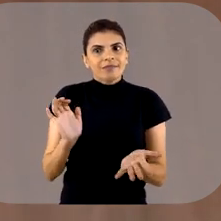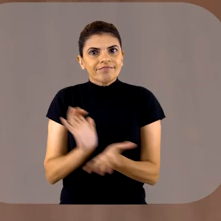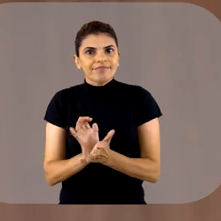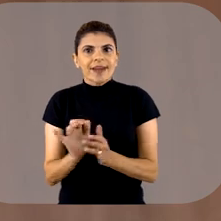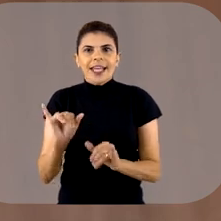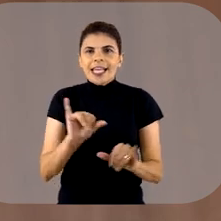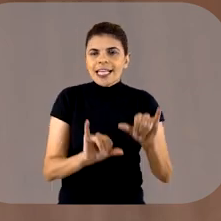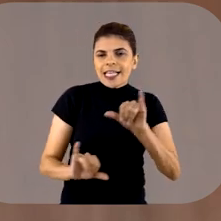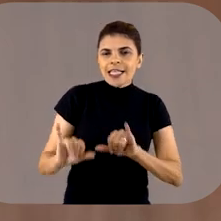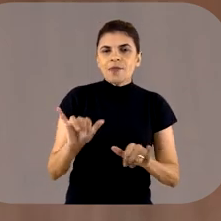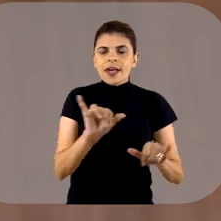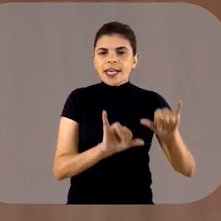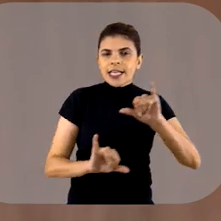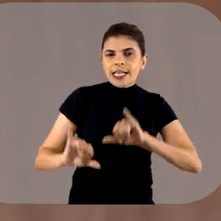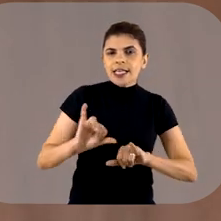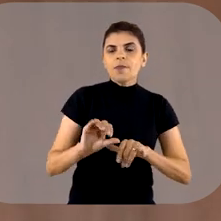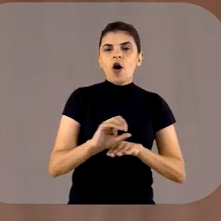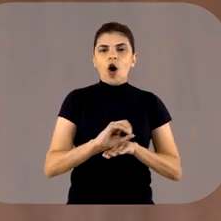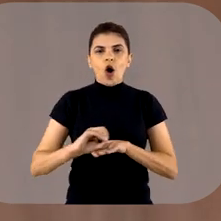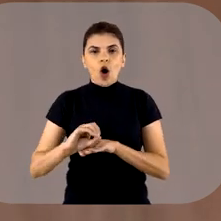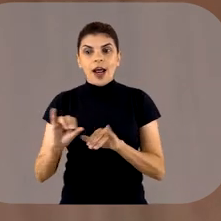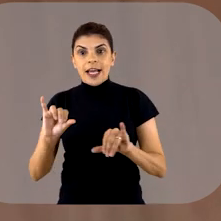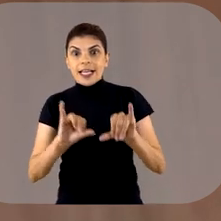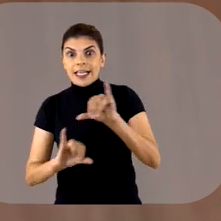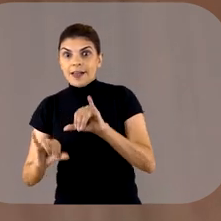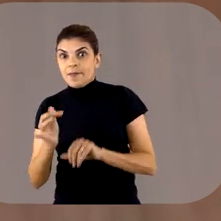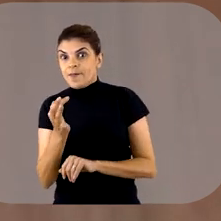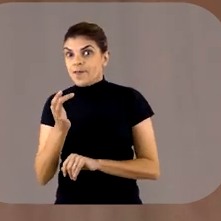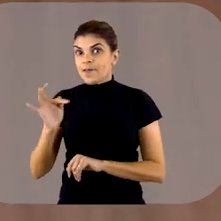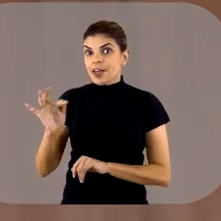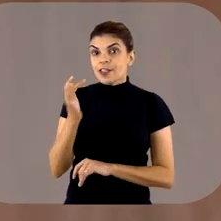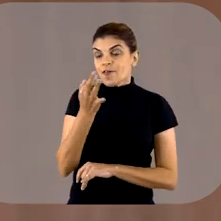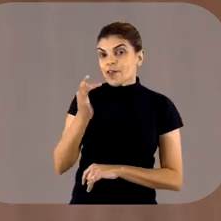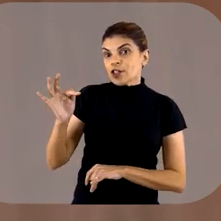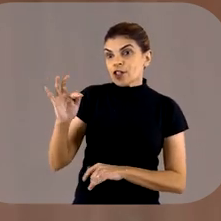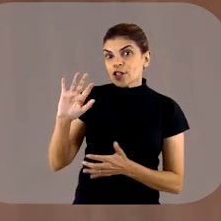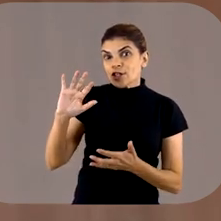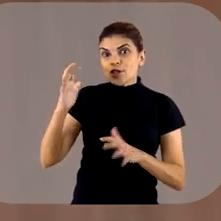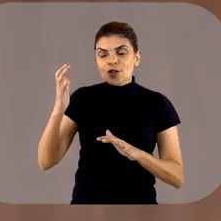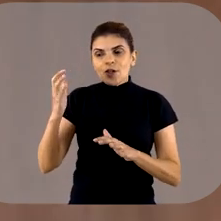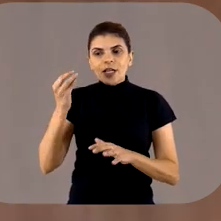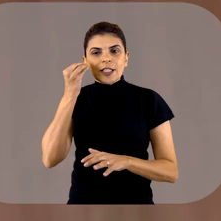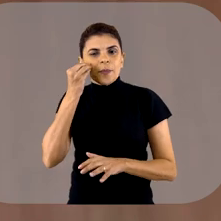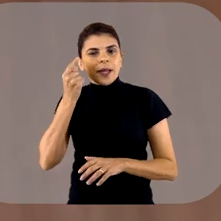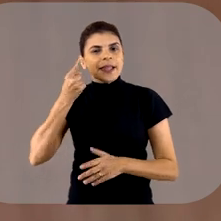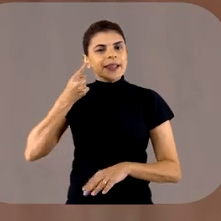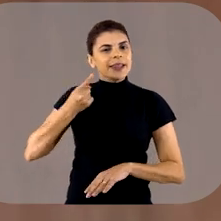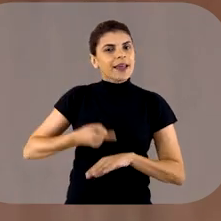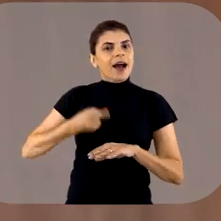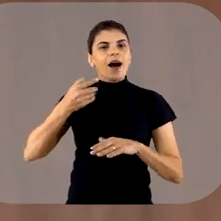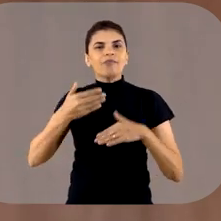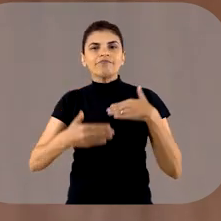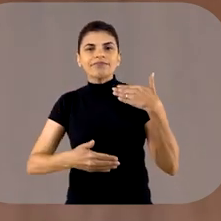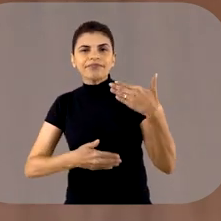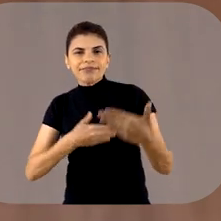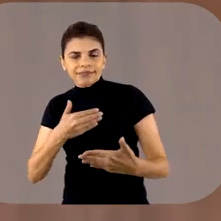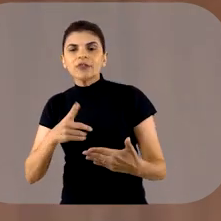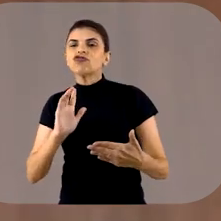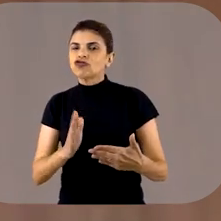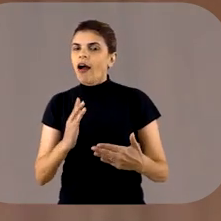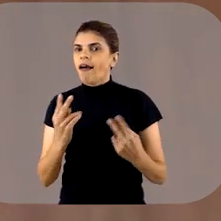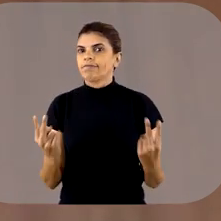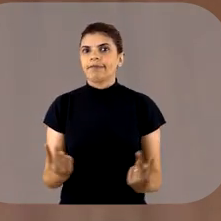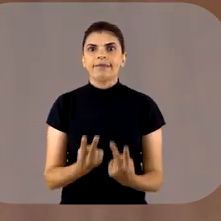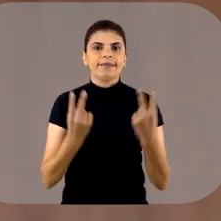de caráter químico a química orgânica a física a fisiologia então a fisiologia experimental a a a a a patologia experimental tudo isso